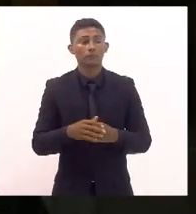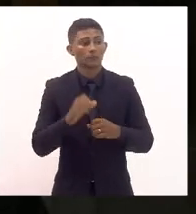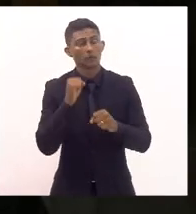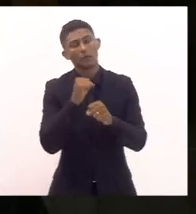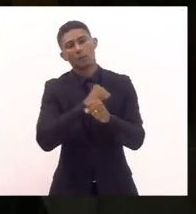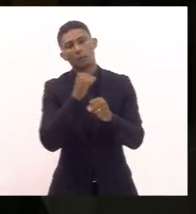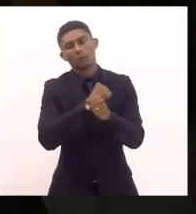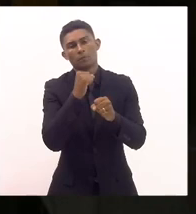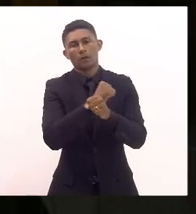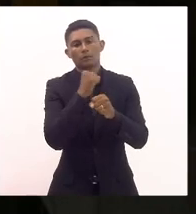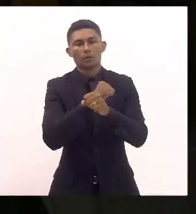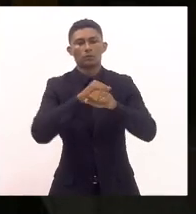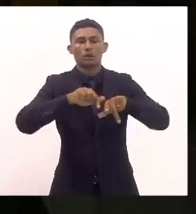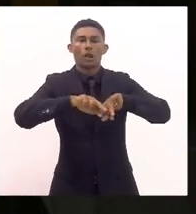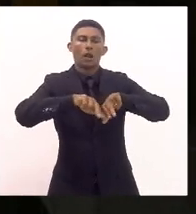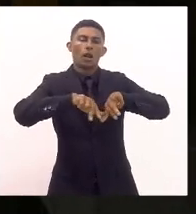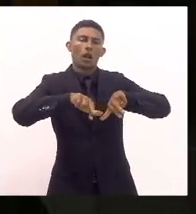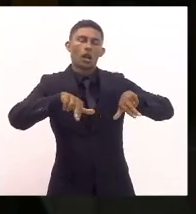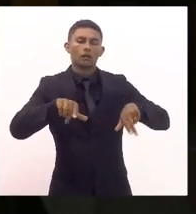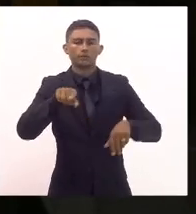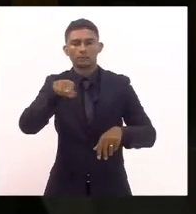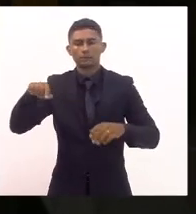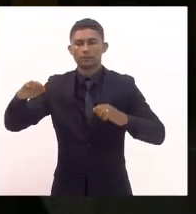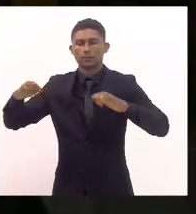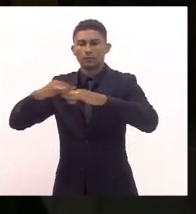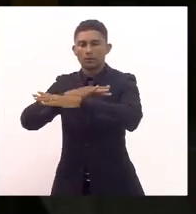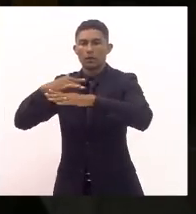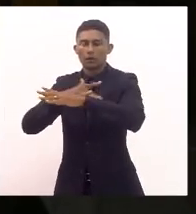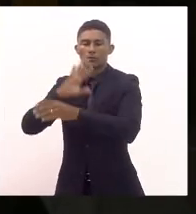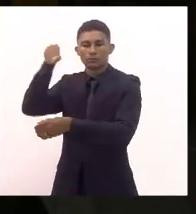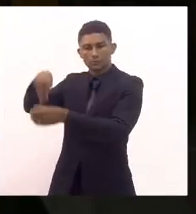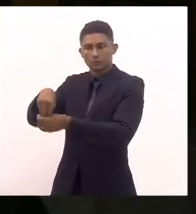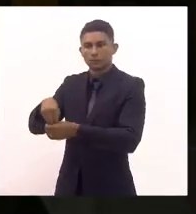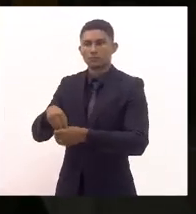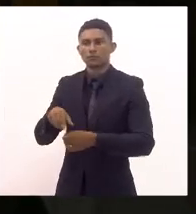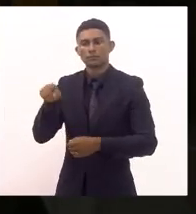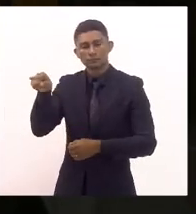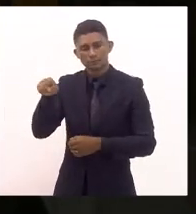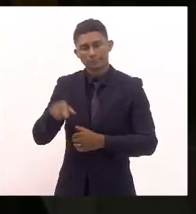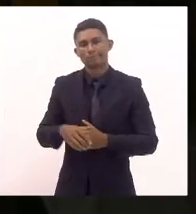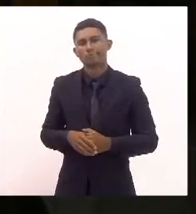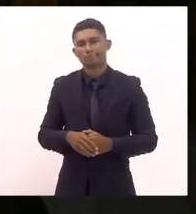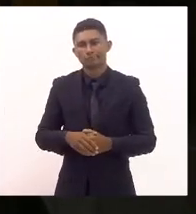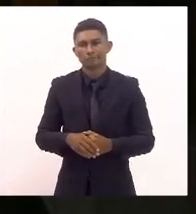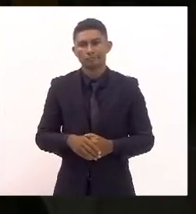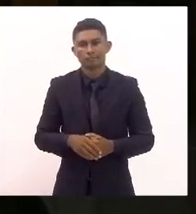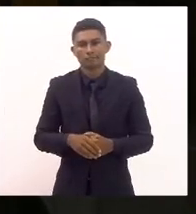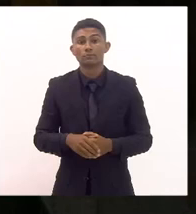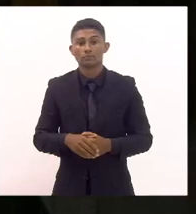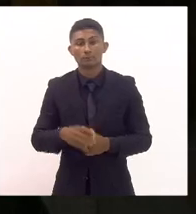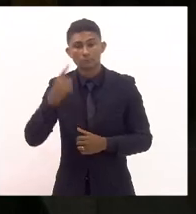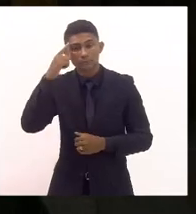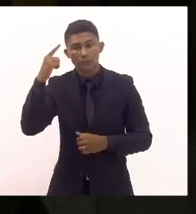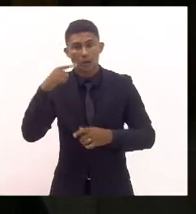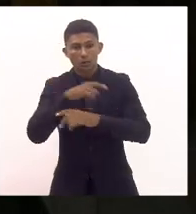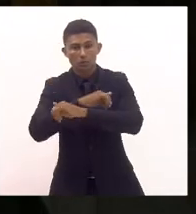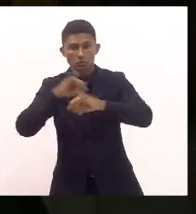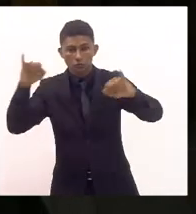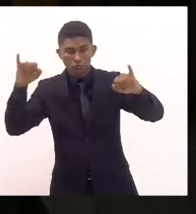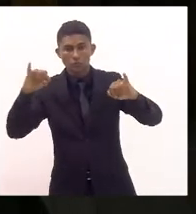obras o que acontece na cidade de Campos como a gente agora anunciou